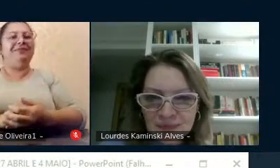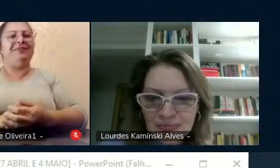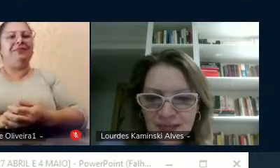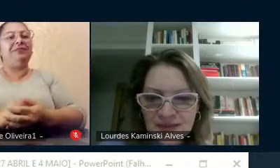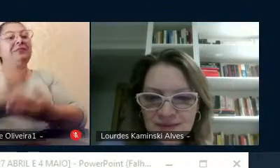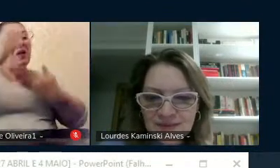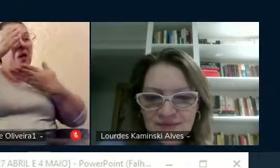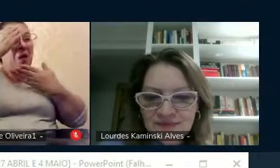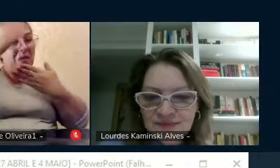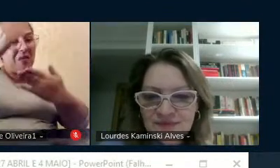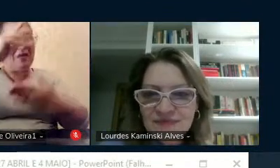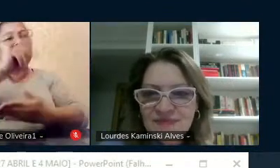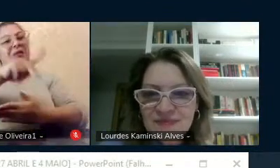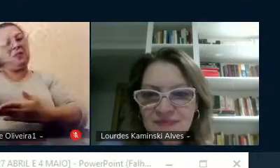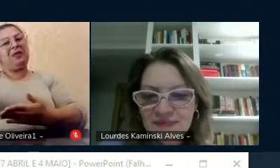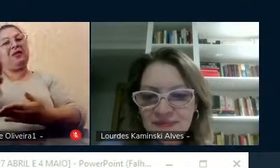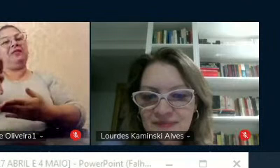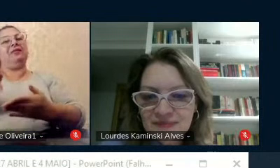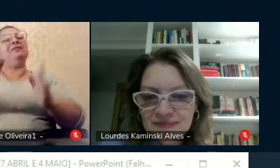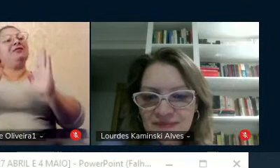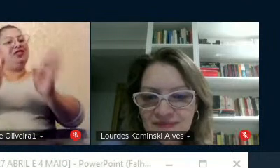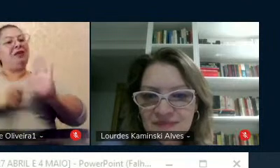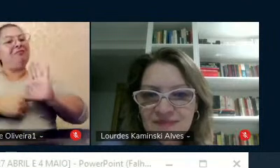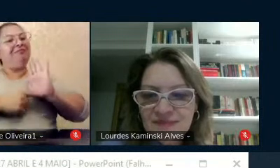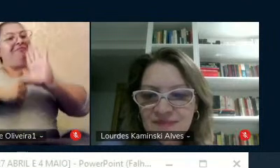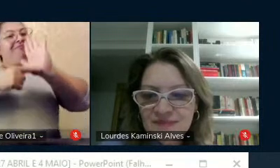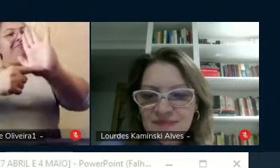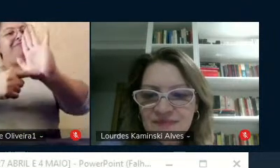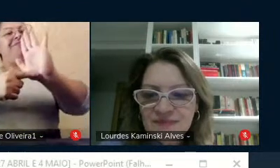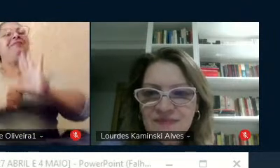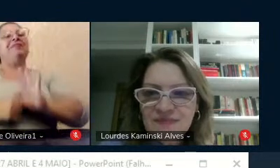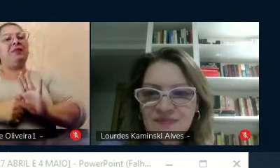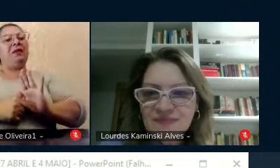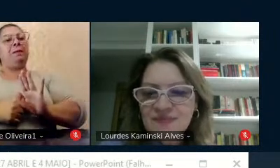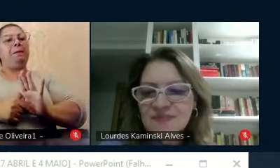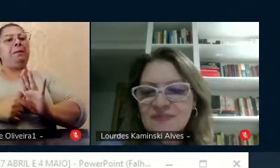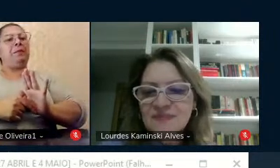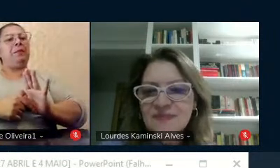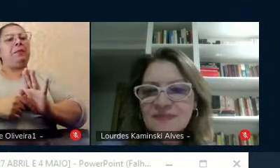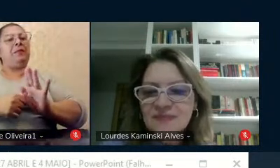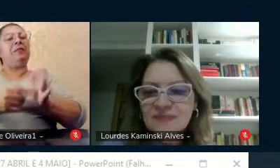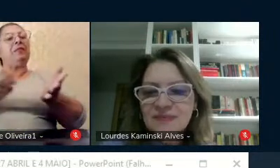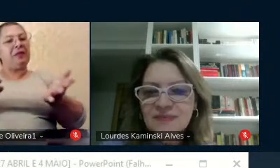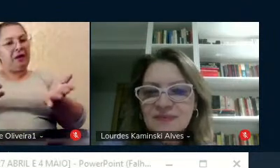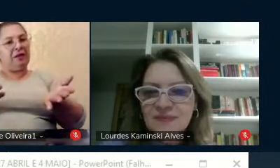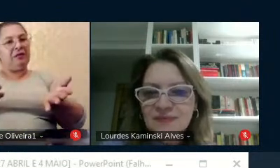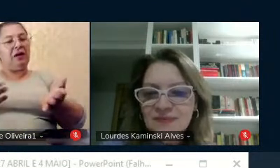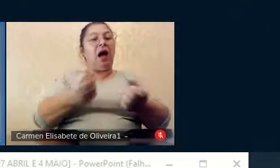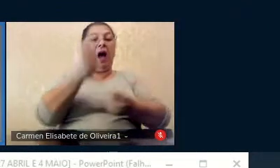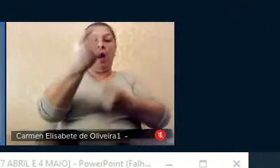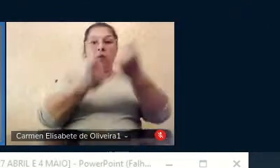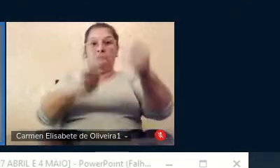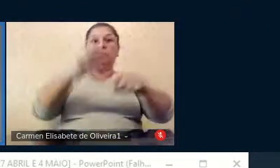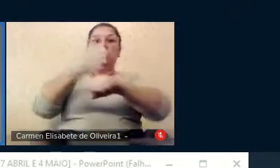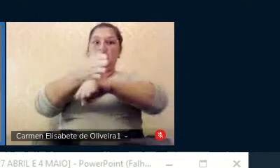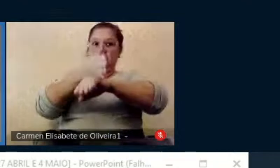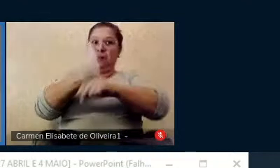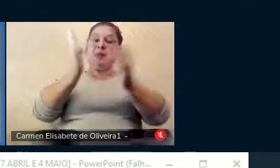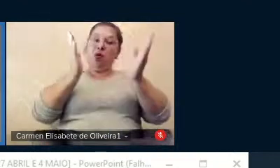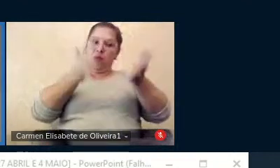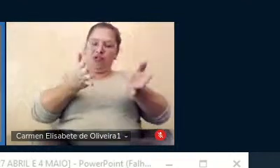Muito obrigada, prof. Já fez a apresentação, né? Então, alguns que estão participando já